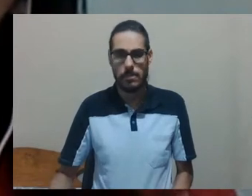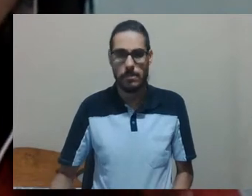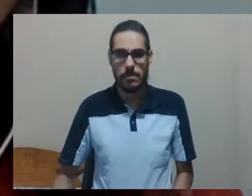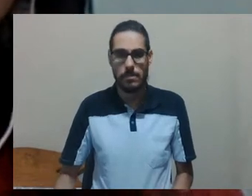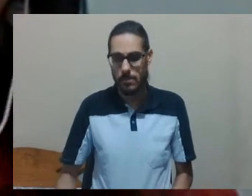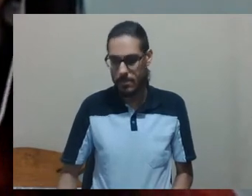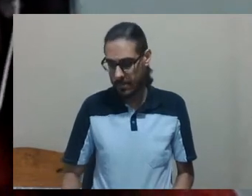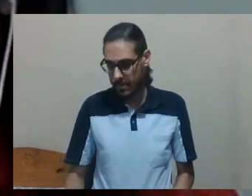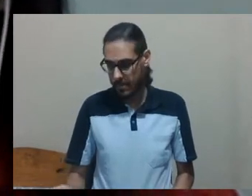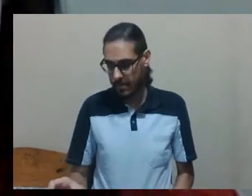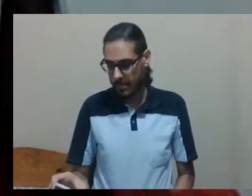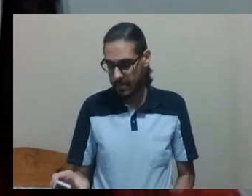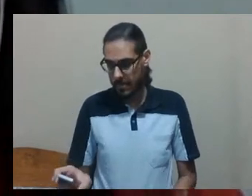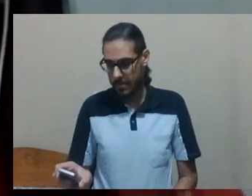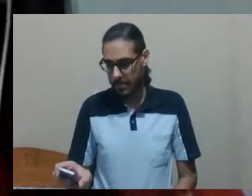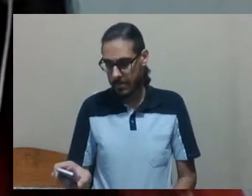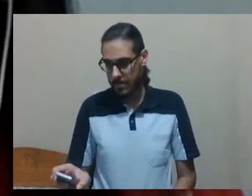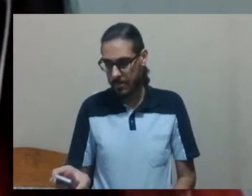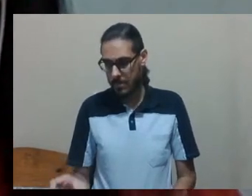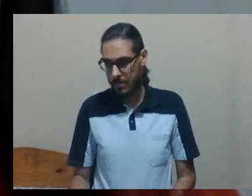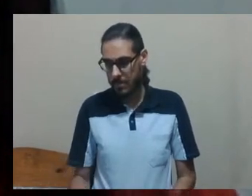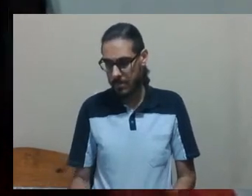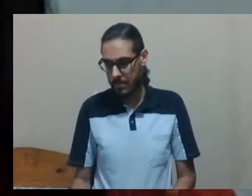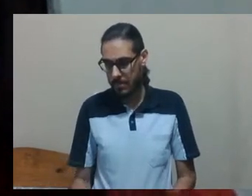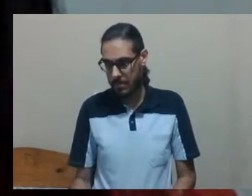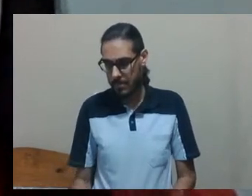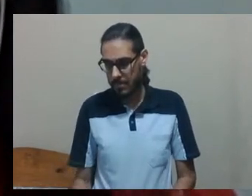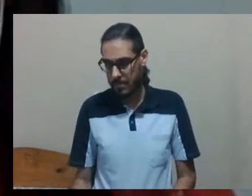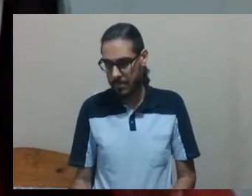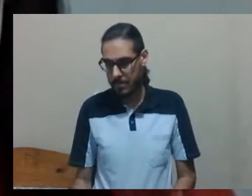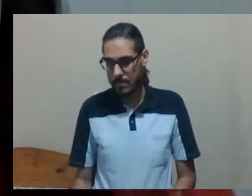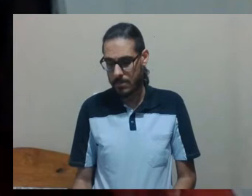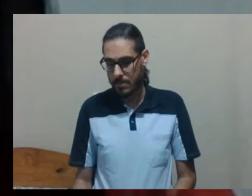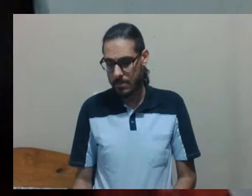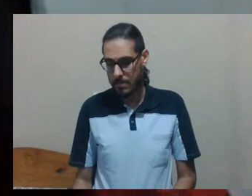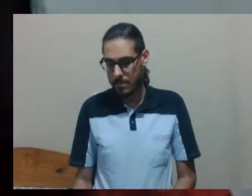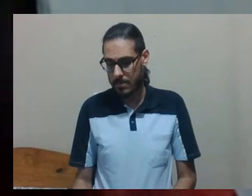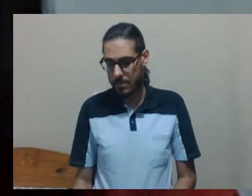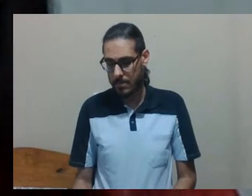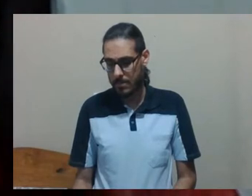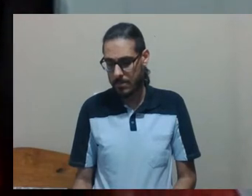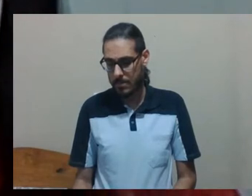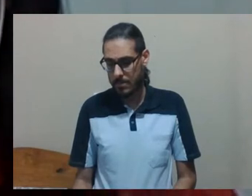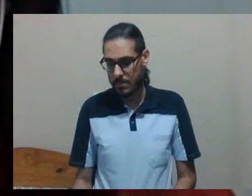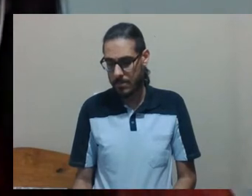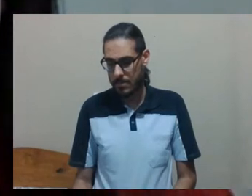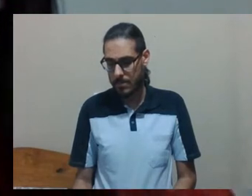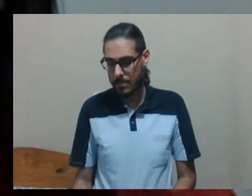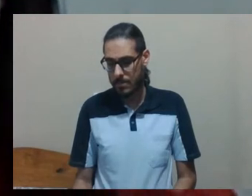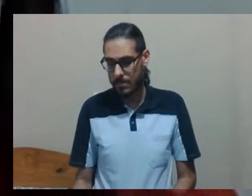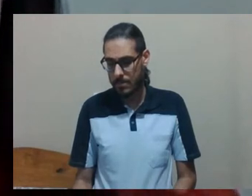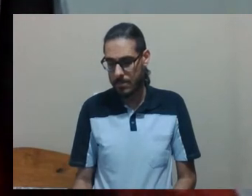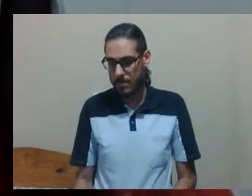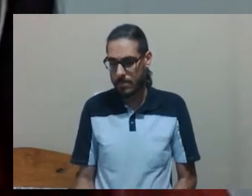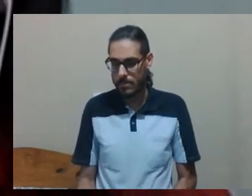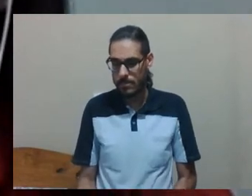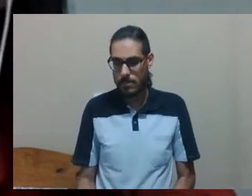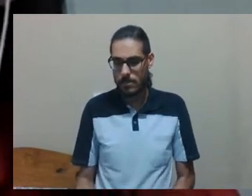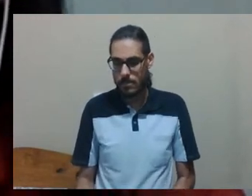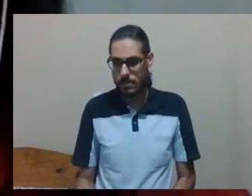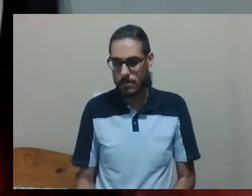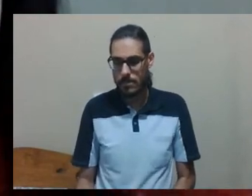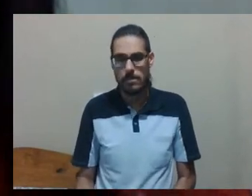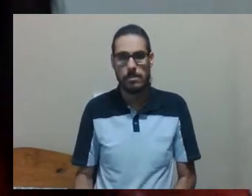porque a formação dos nossos pós-graduandos é o que fomenta, né, os novos docentes, os